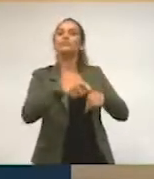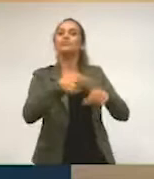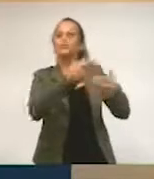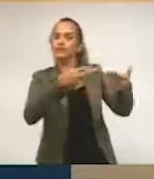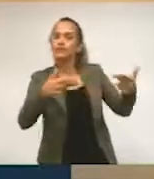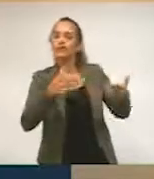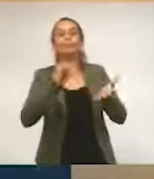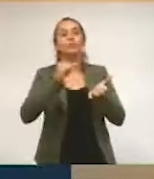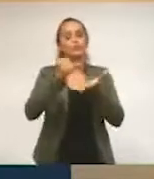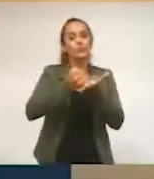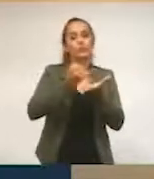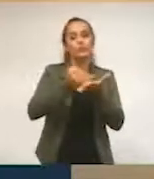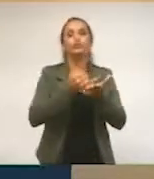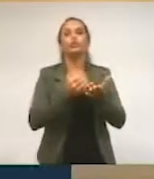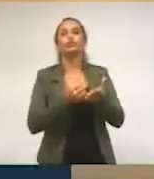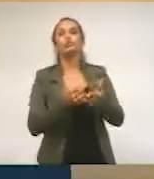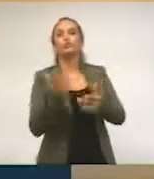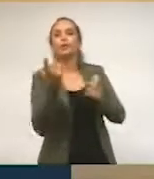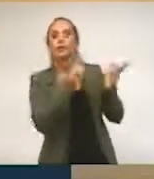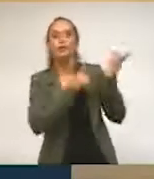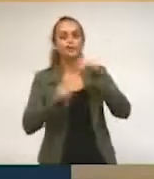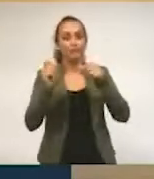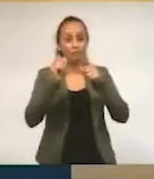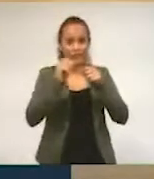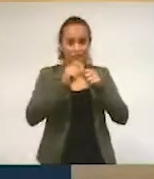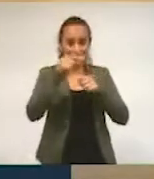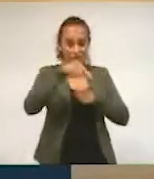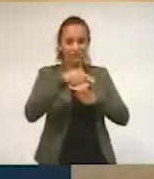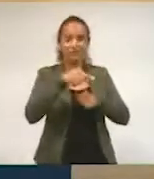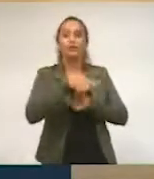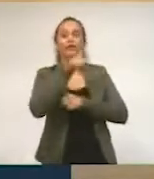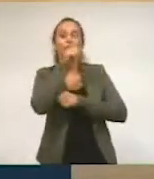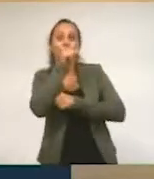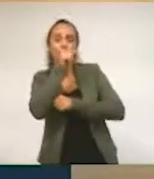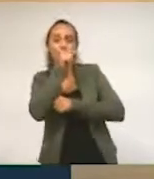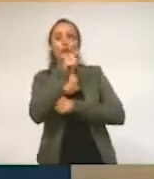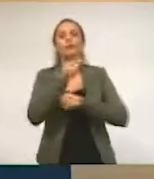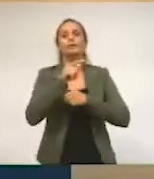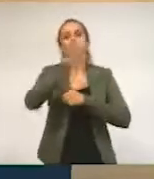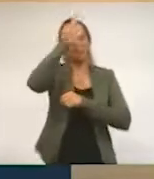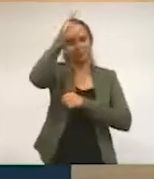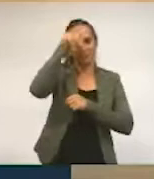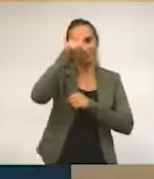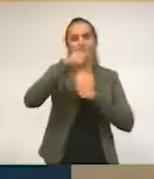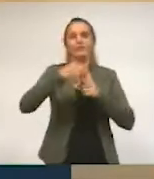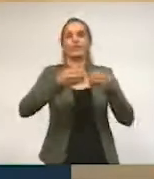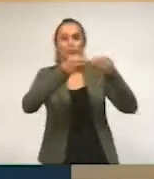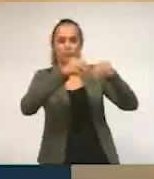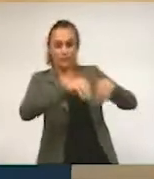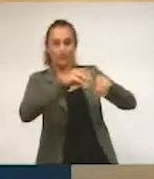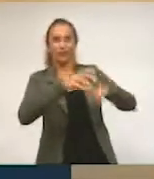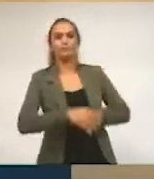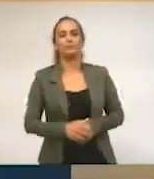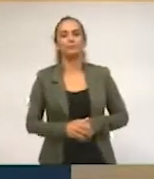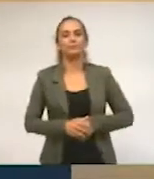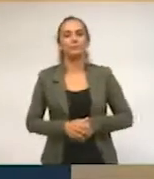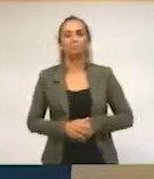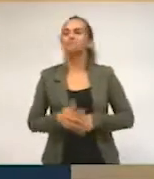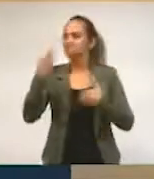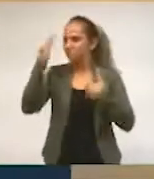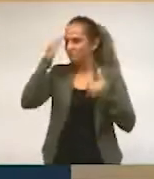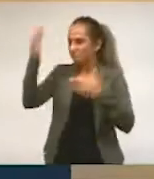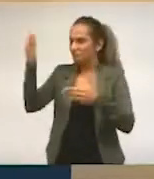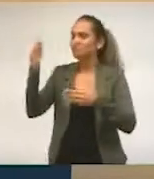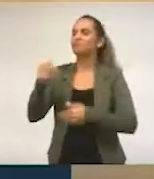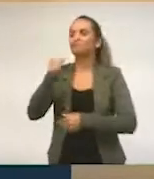os impostos e insumos para a produção de ovos aqui no estado de Rondônia Obrigado Governador Obrigado ser fim e vamos muito a